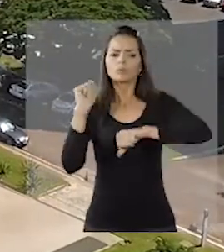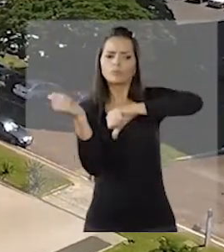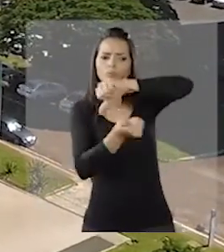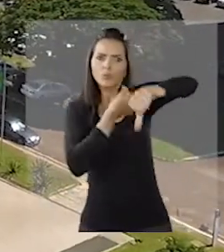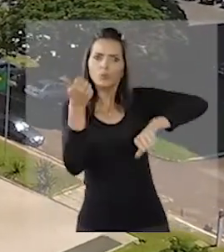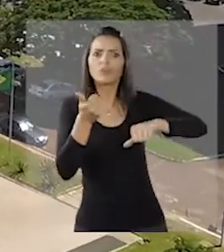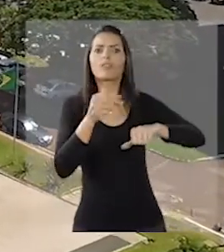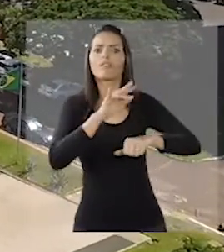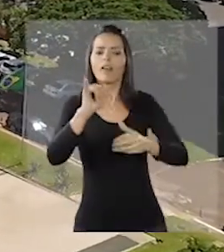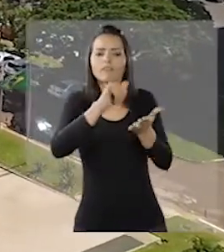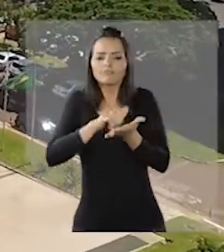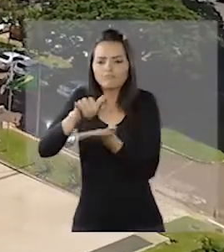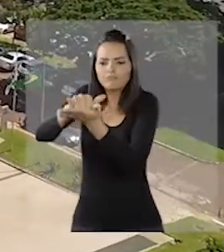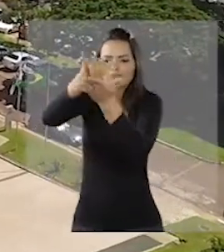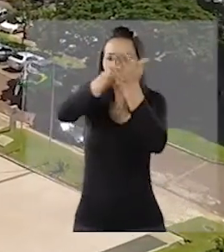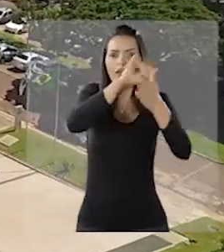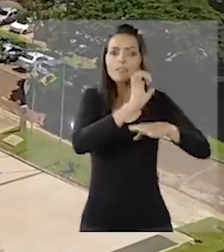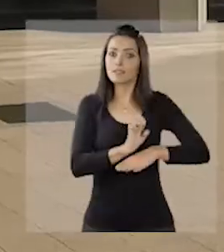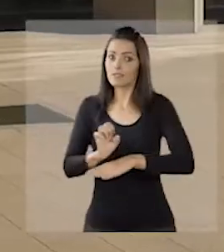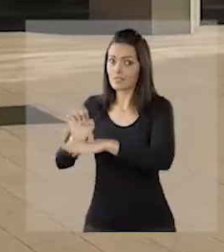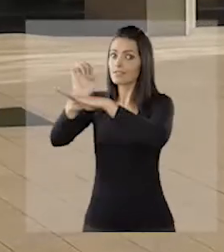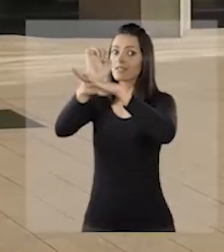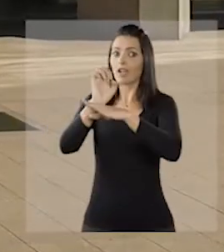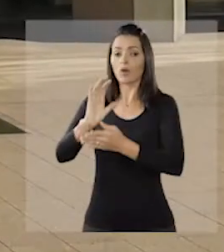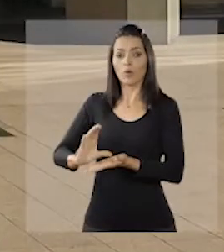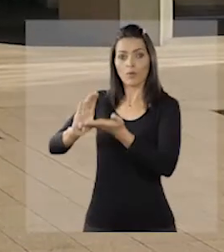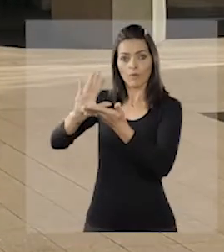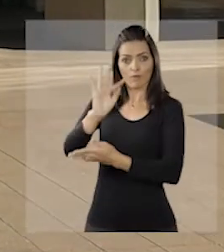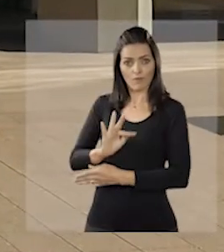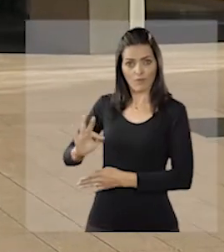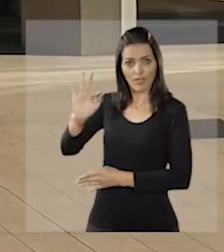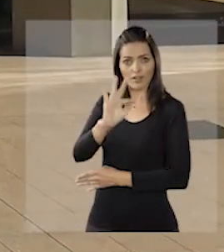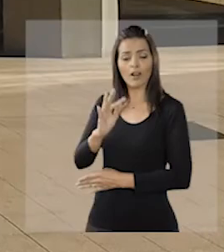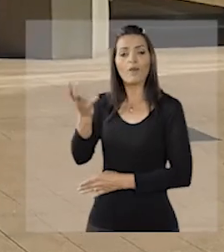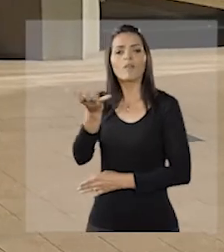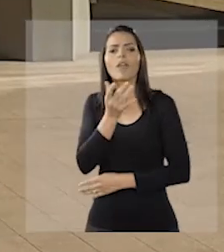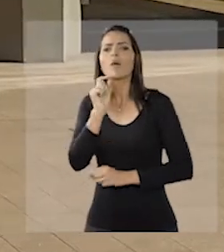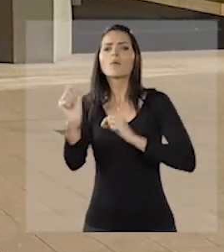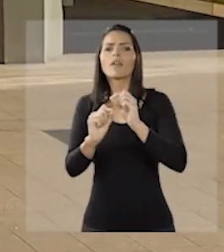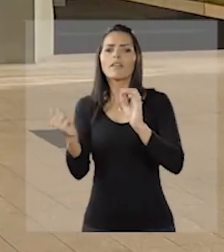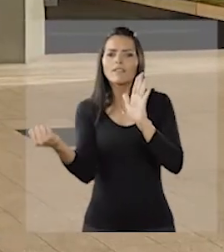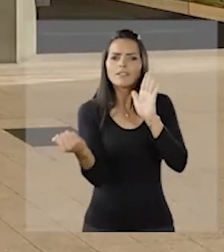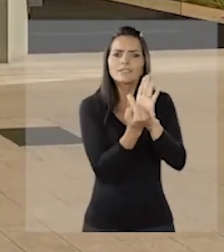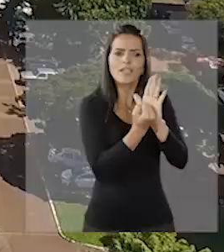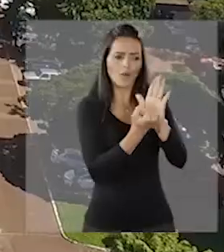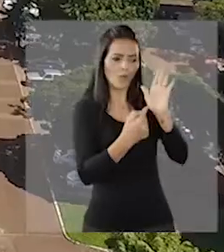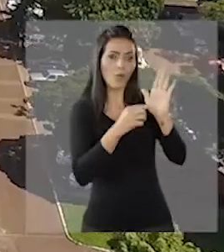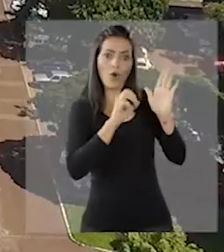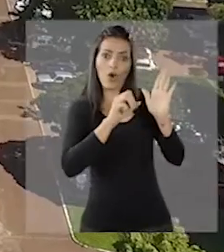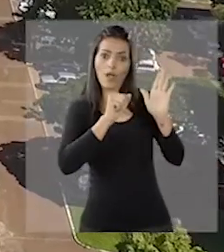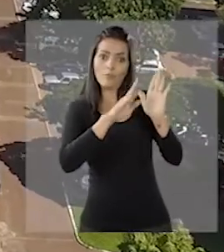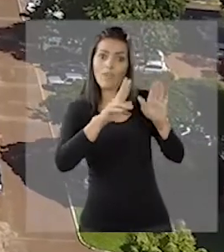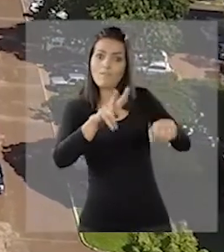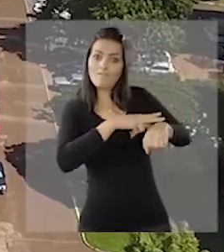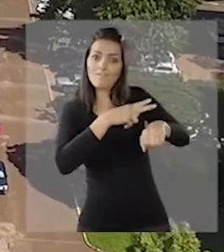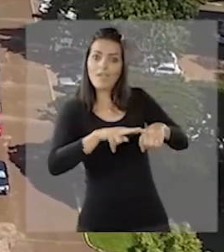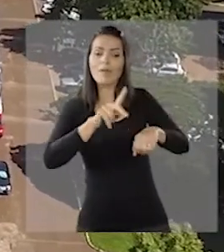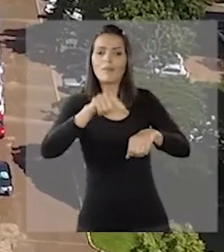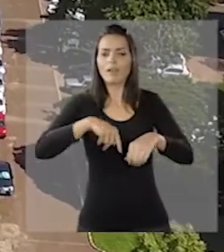medidas podem ser implementadas em cada estado. O Conselho Federal também pretende criar um selo OAB verde, a fim de